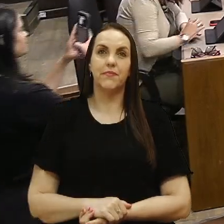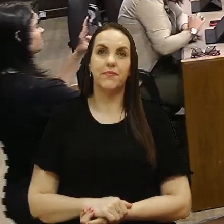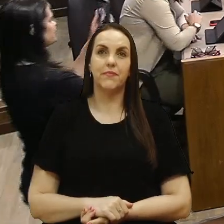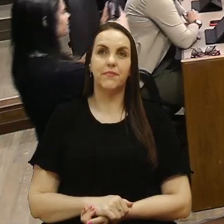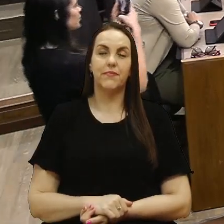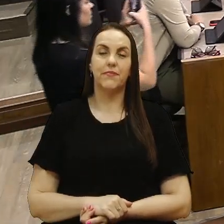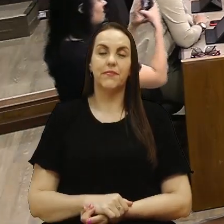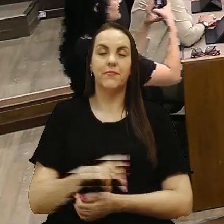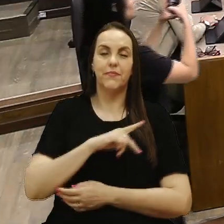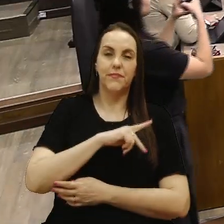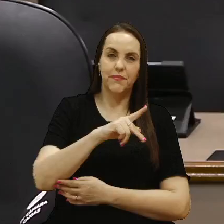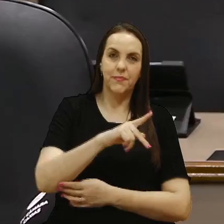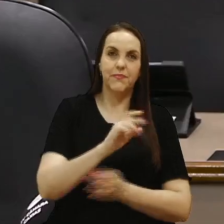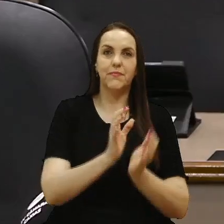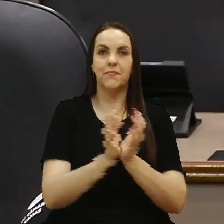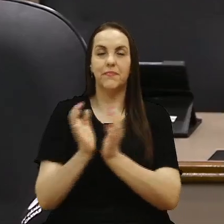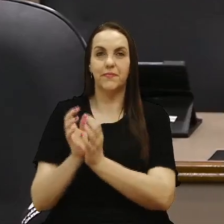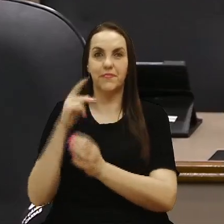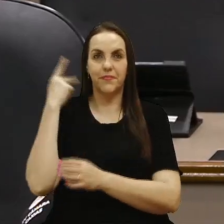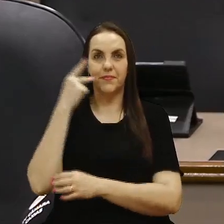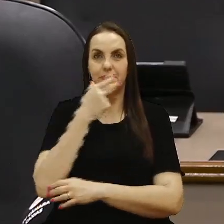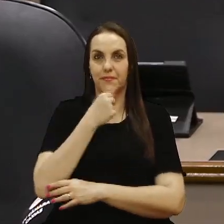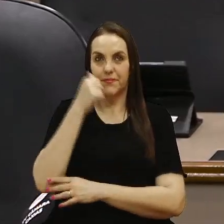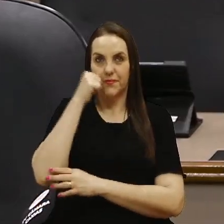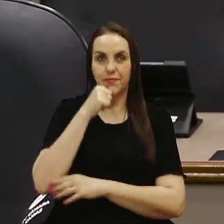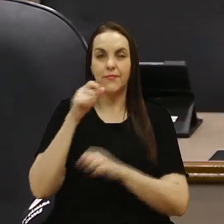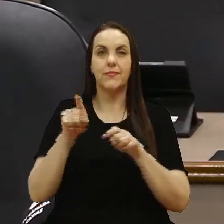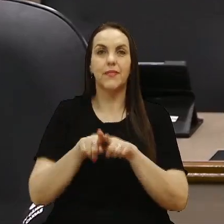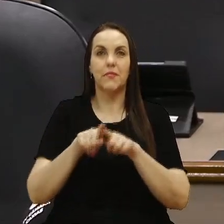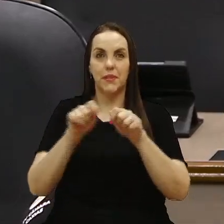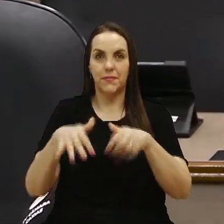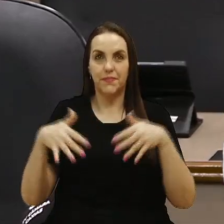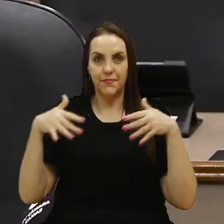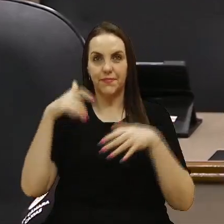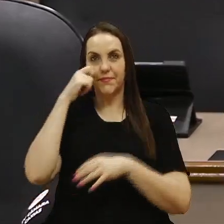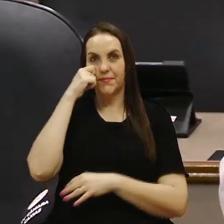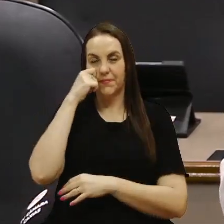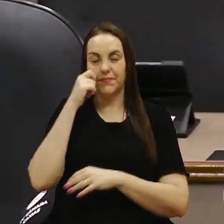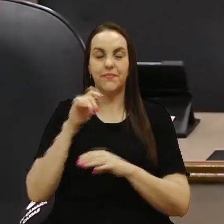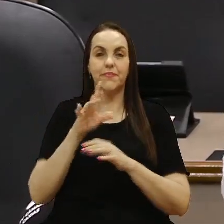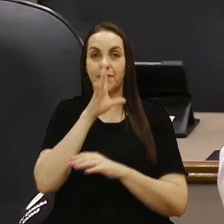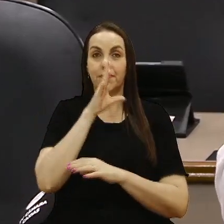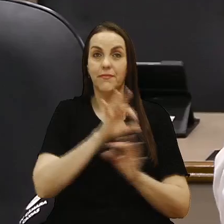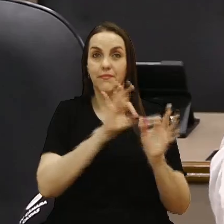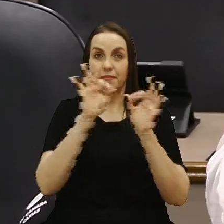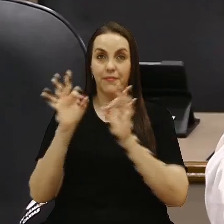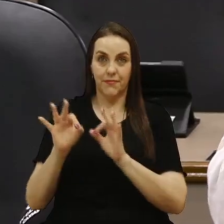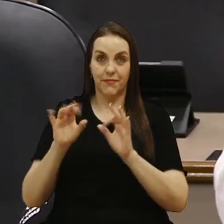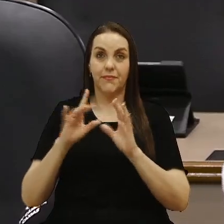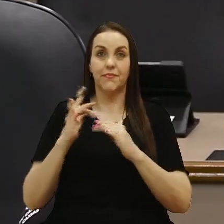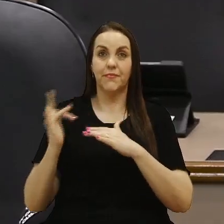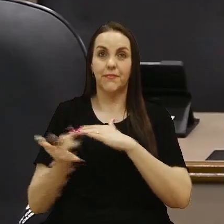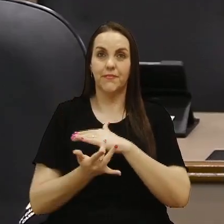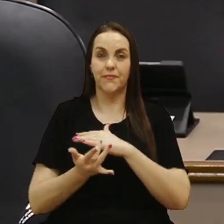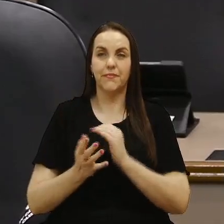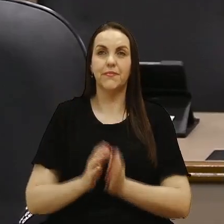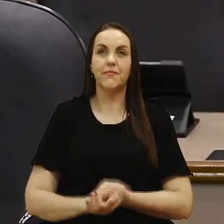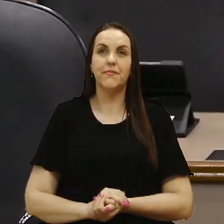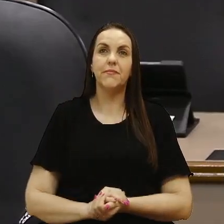Senhor presidente, nobres colegas vereadores, quem está aqui no nosso plenário, muito bom dia. Quem está nos assistindo pelas redes sociais. Senhor presidente, apesar de